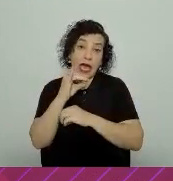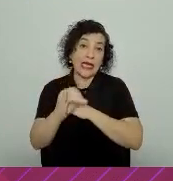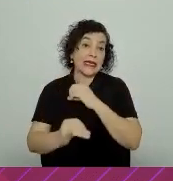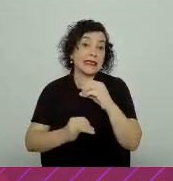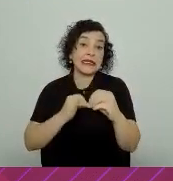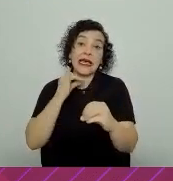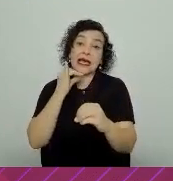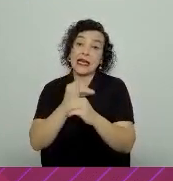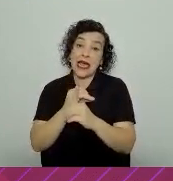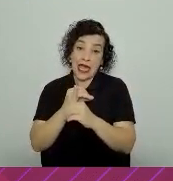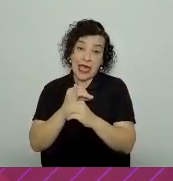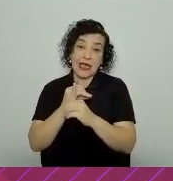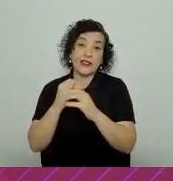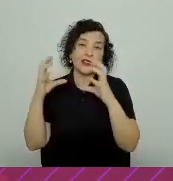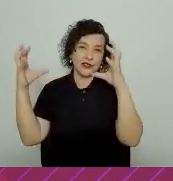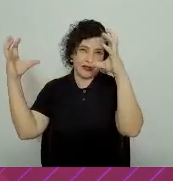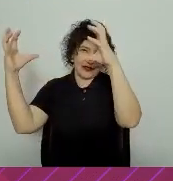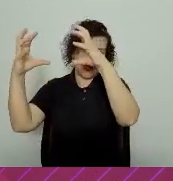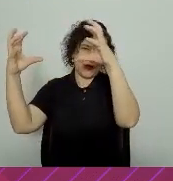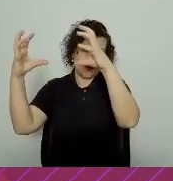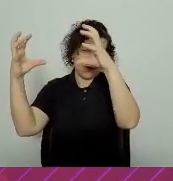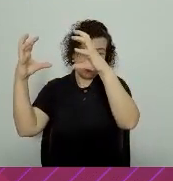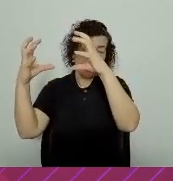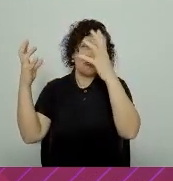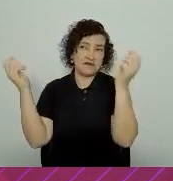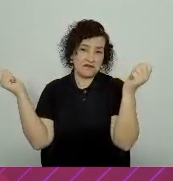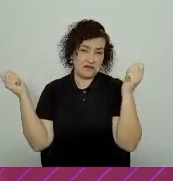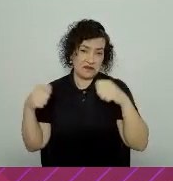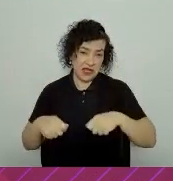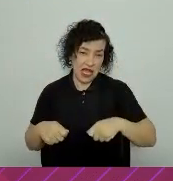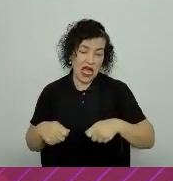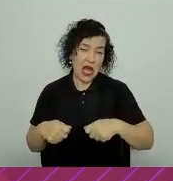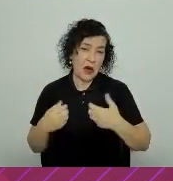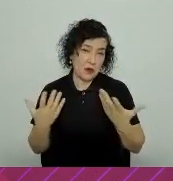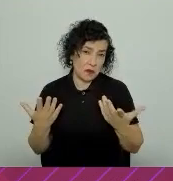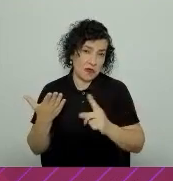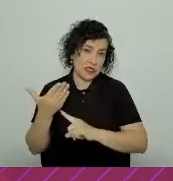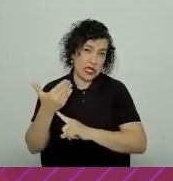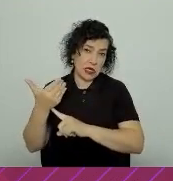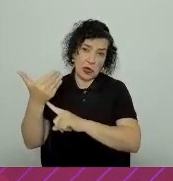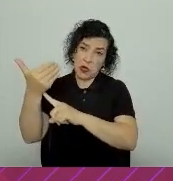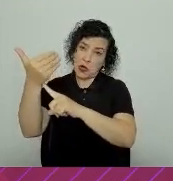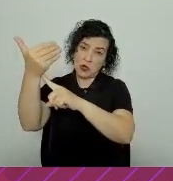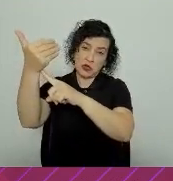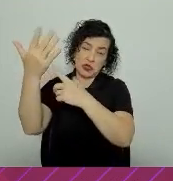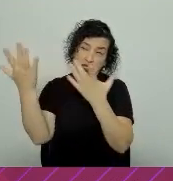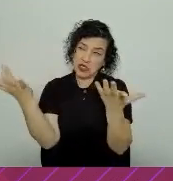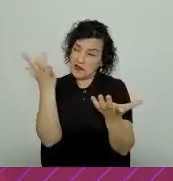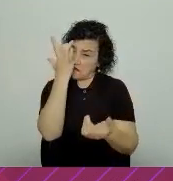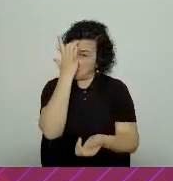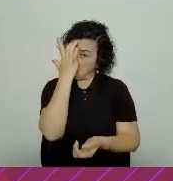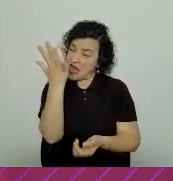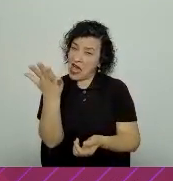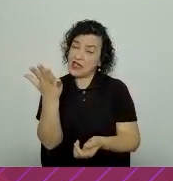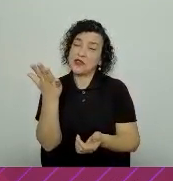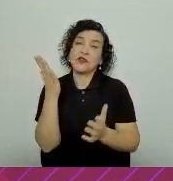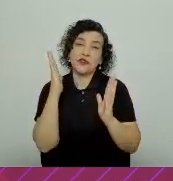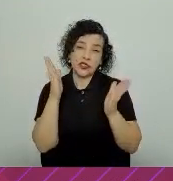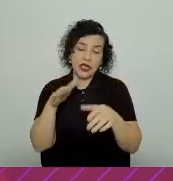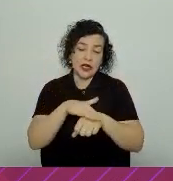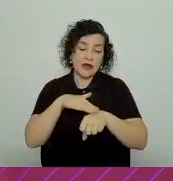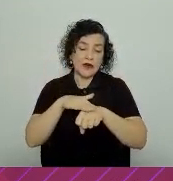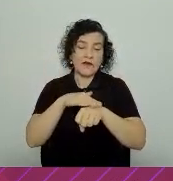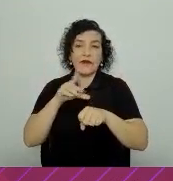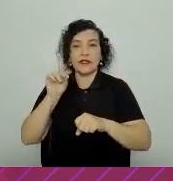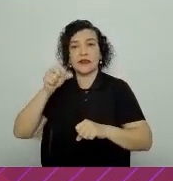e a nuvem que permitiu a gente a tecnologia nas nossas mãos né Eu tava comentando com a Dani que quando